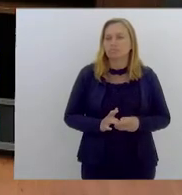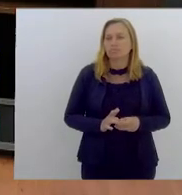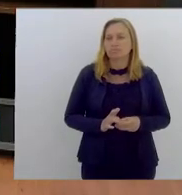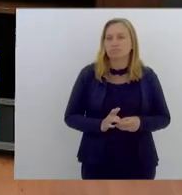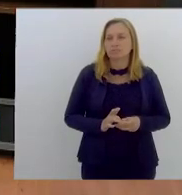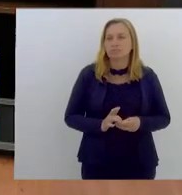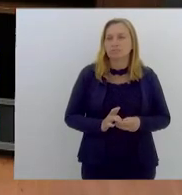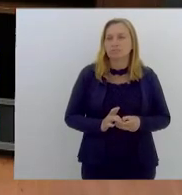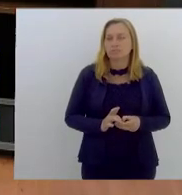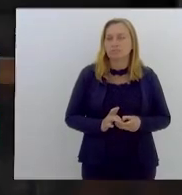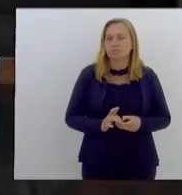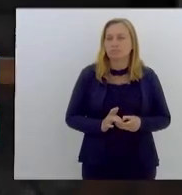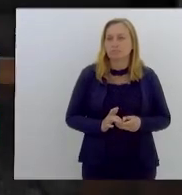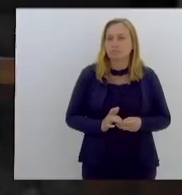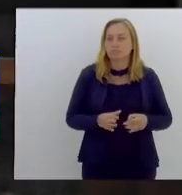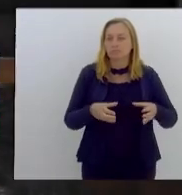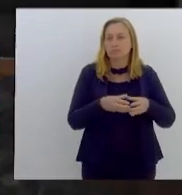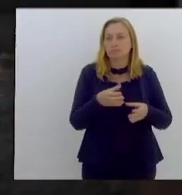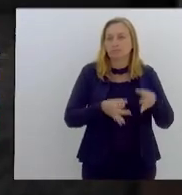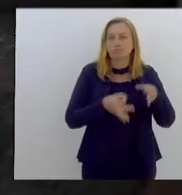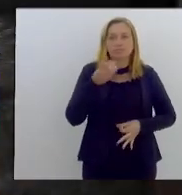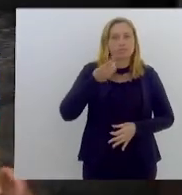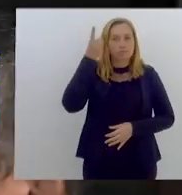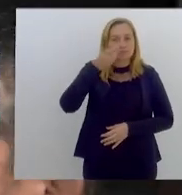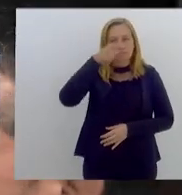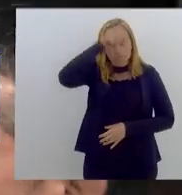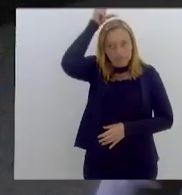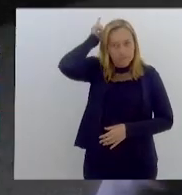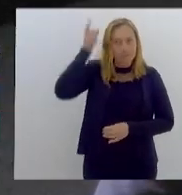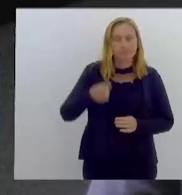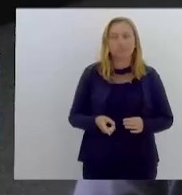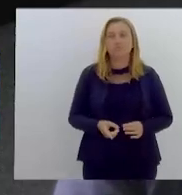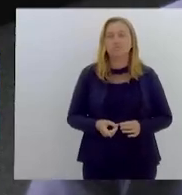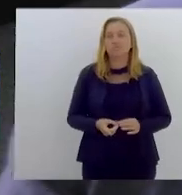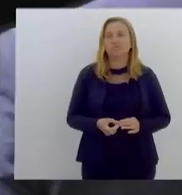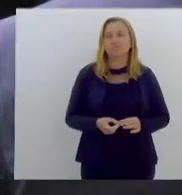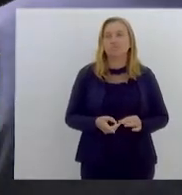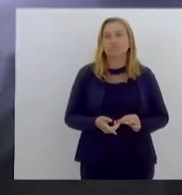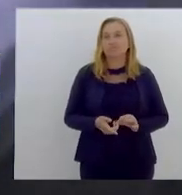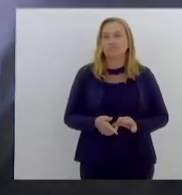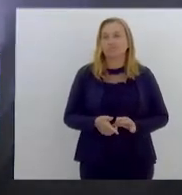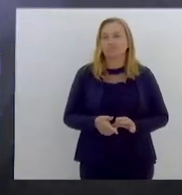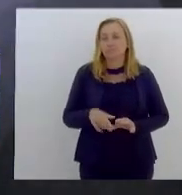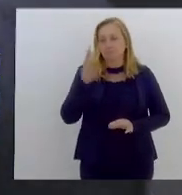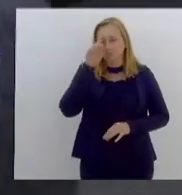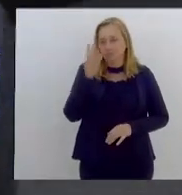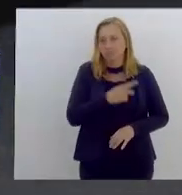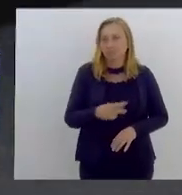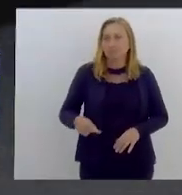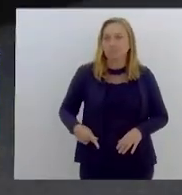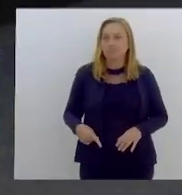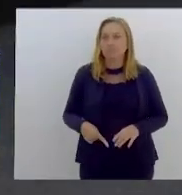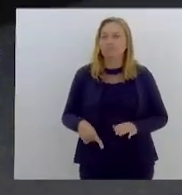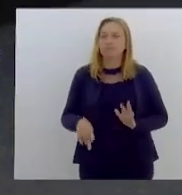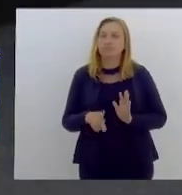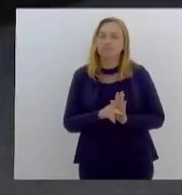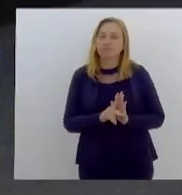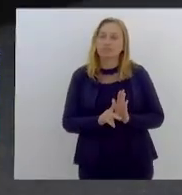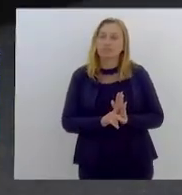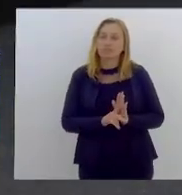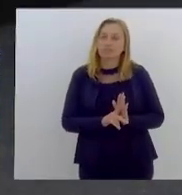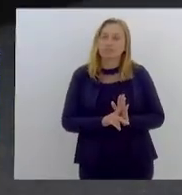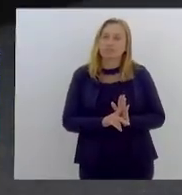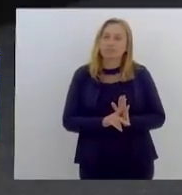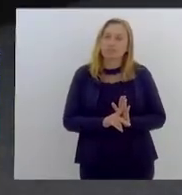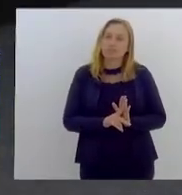Ok. Para emitir parecer pela Comissão de Constituição e Justiça, deputado Luiz Paulo. Senhor presidente, o parecer ao projeto é